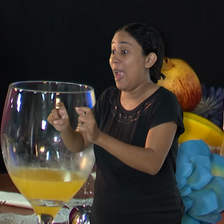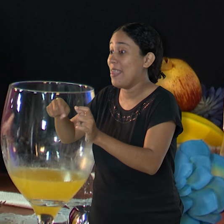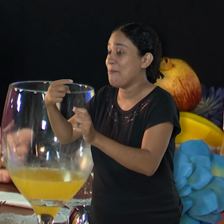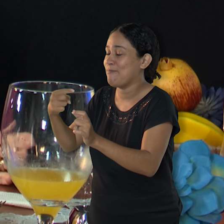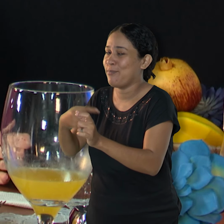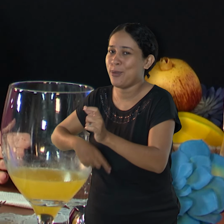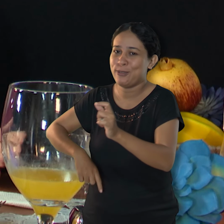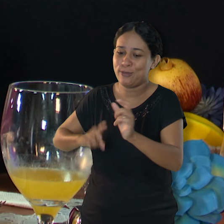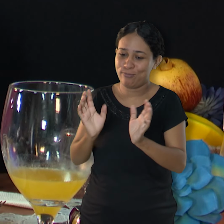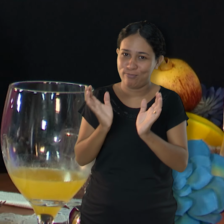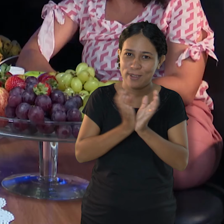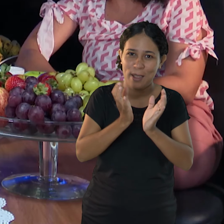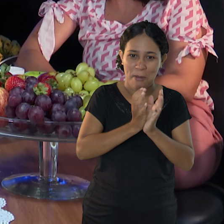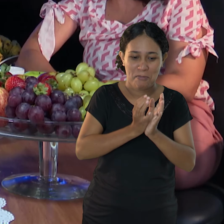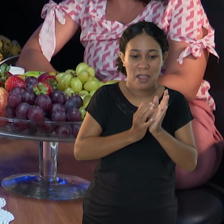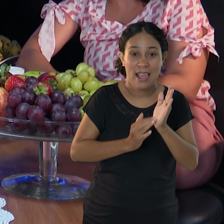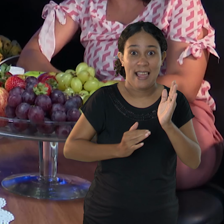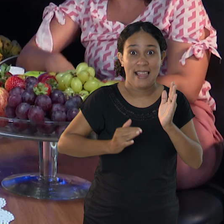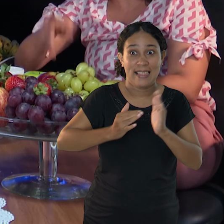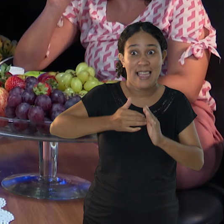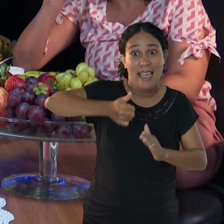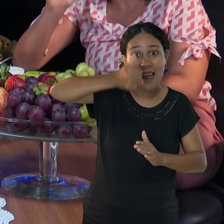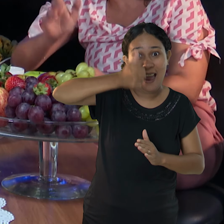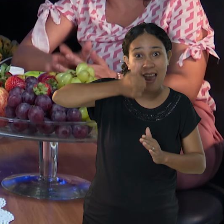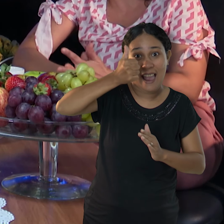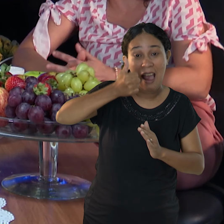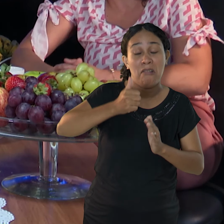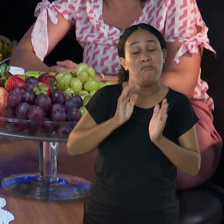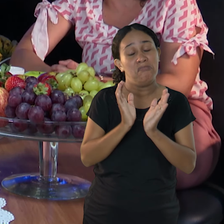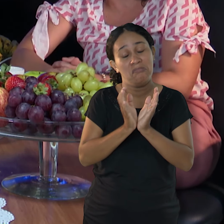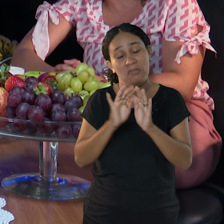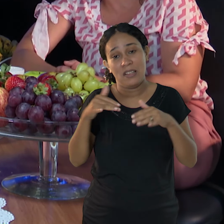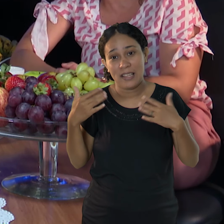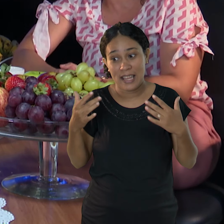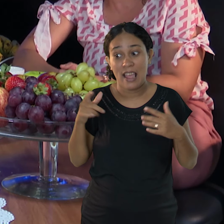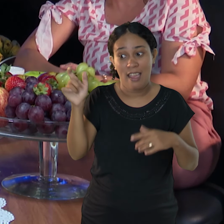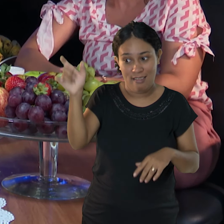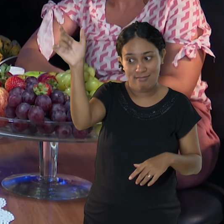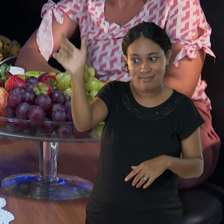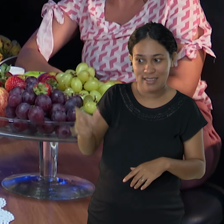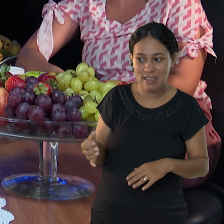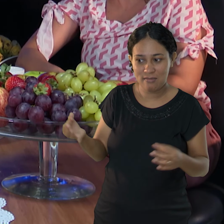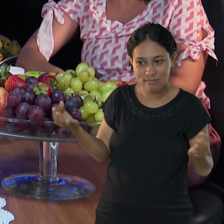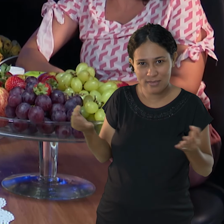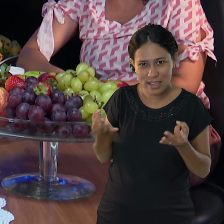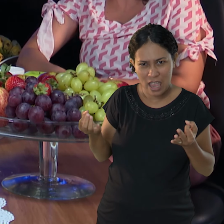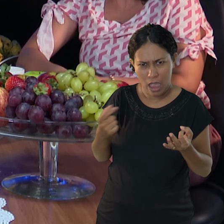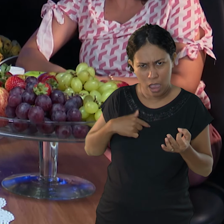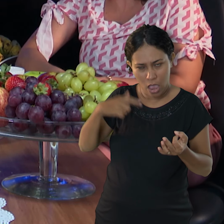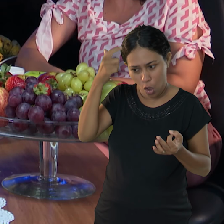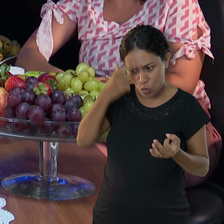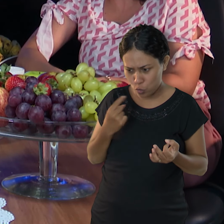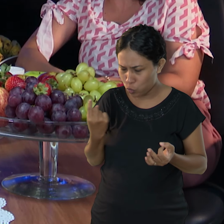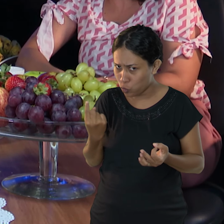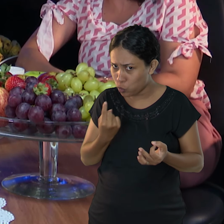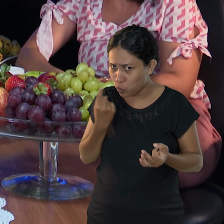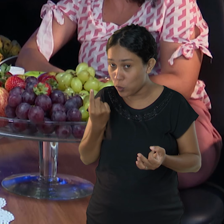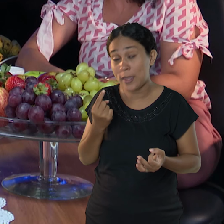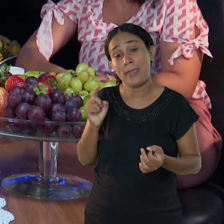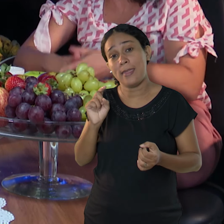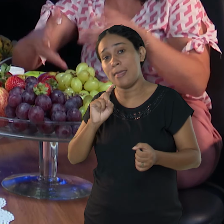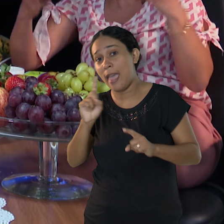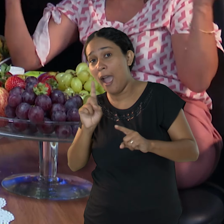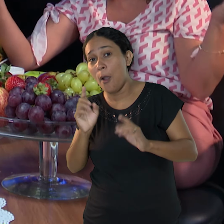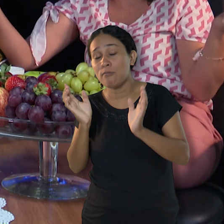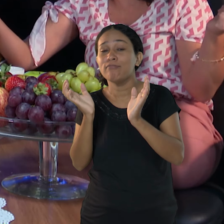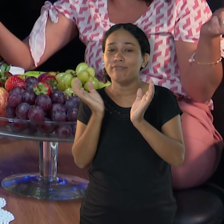com certeza. A gente fez planejamento ela estratégico. Ela tava certa. Mas não fui eu sozinha que fiz nada, não. Equipe, né, Tainá? Equipe, né? Quando a gente fala